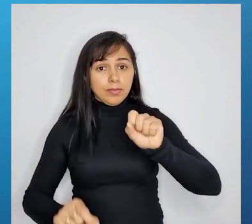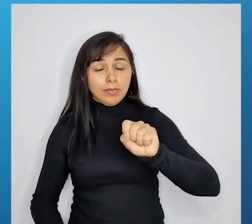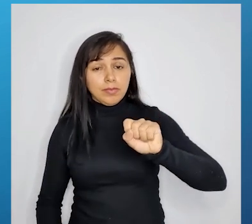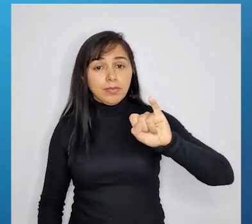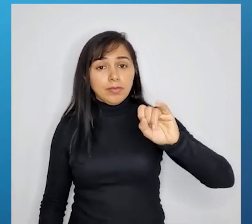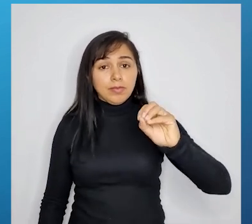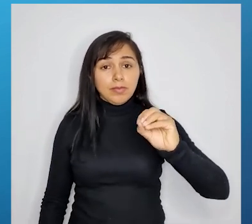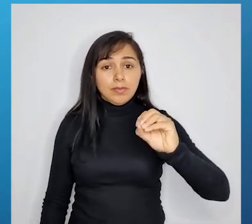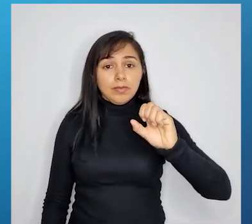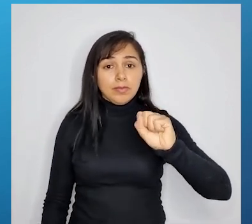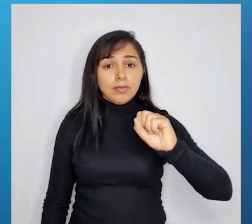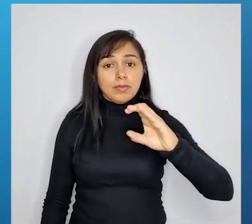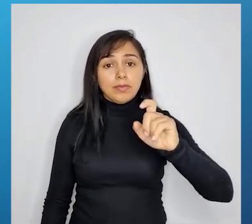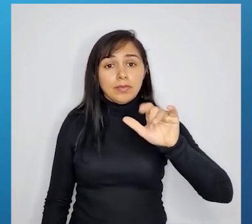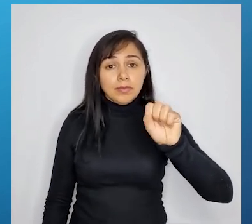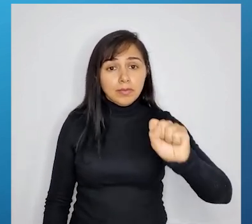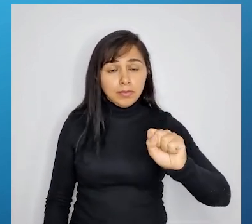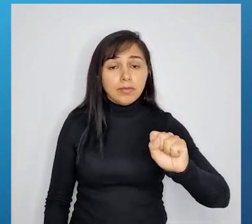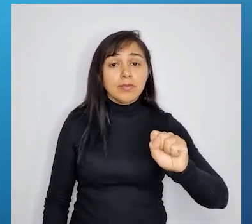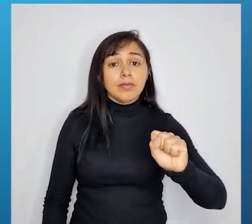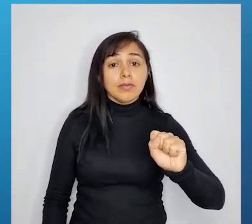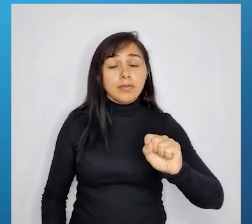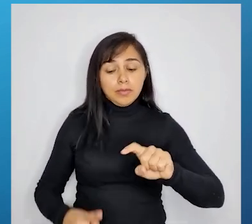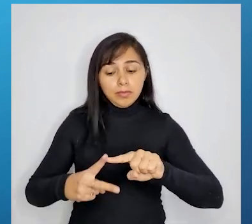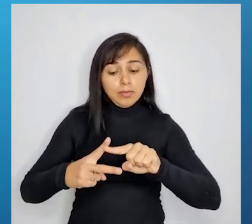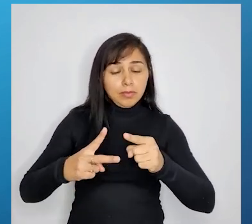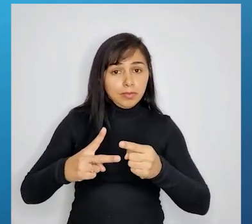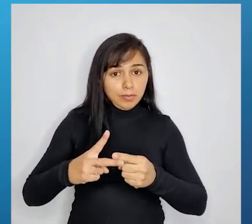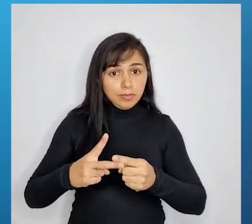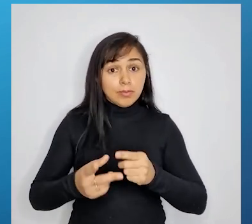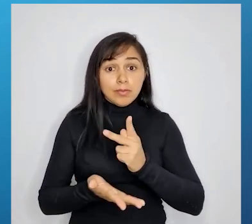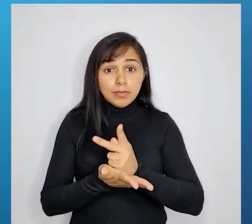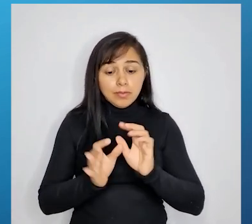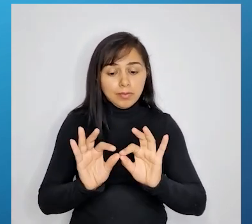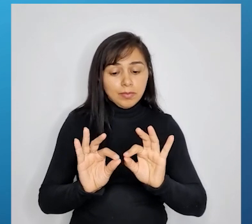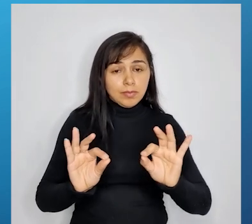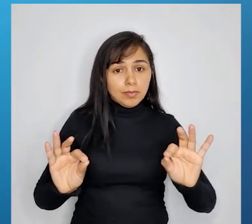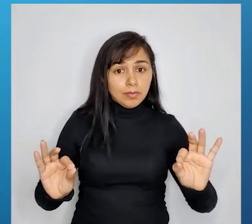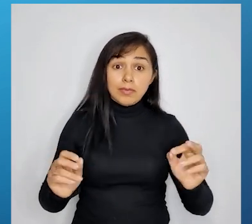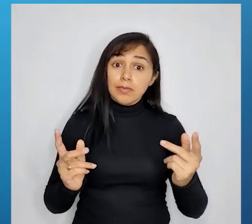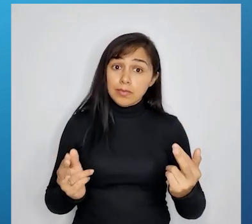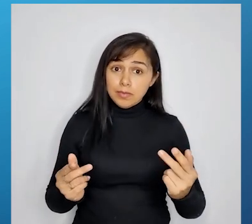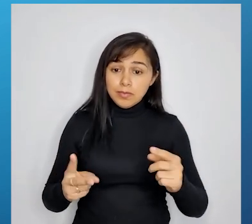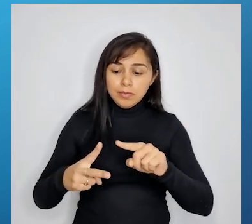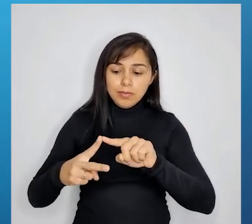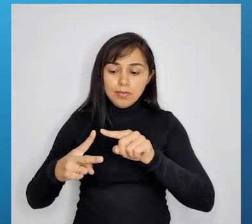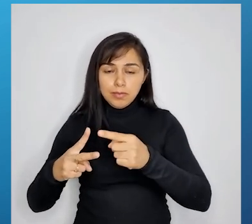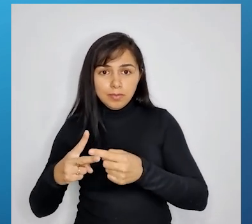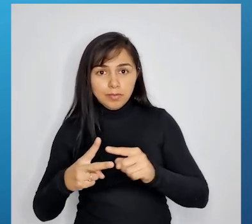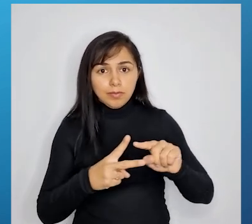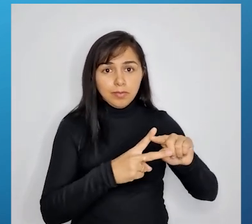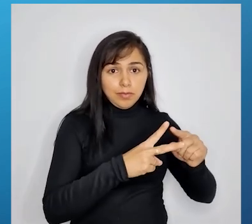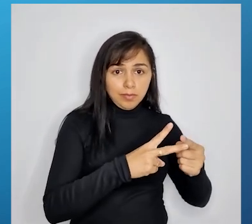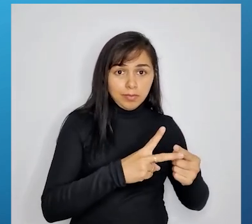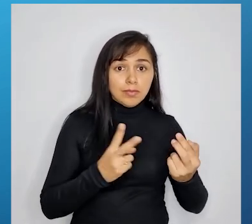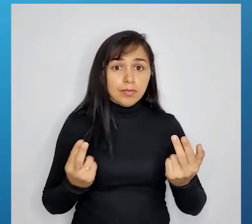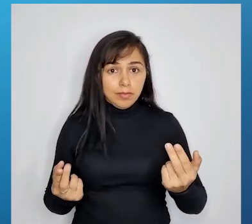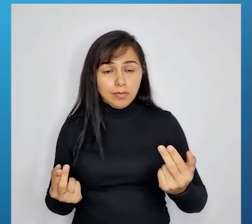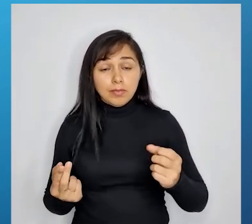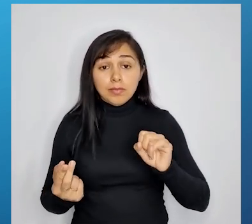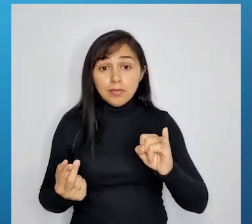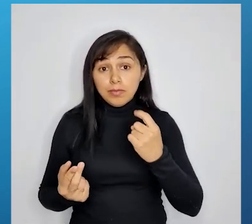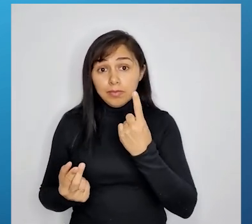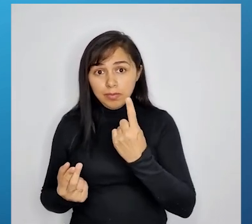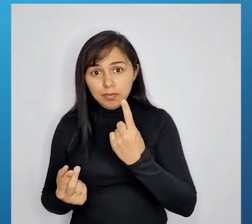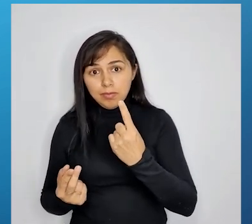são congruentes. Nós vimos essa propriedade no início da aula. Se um trapézio isósceles, um dos ângulos mede